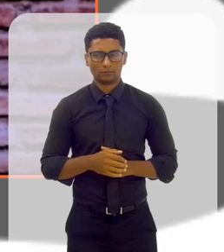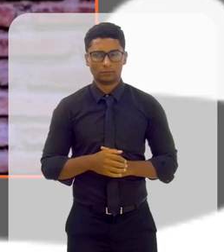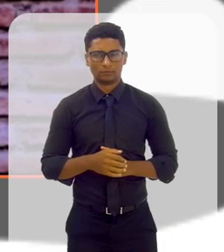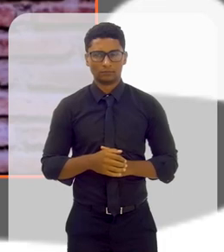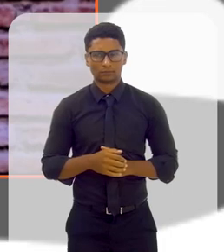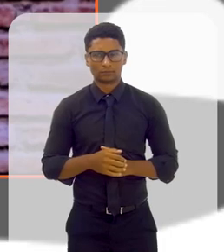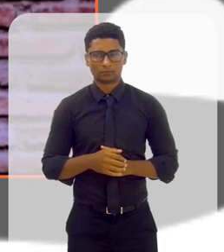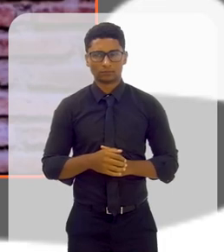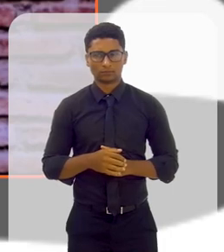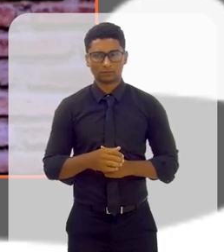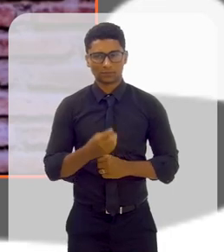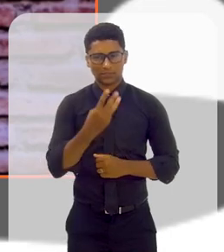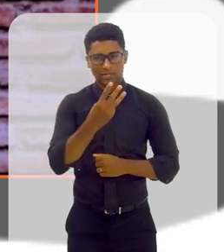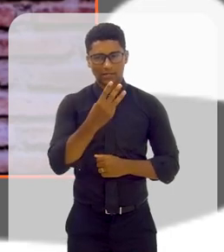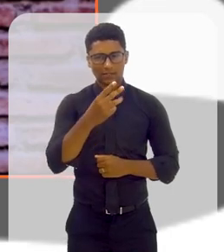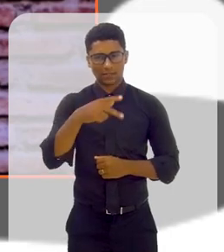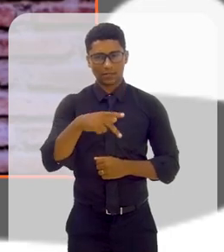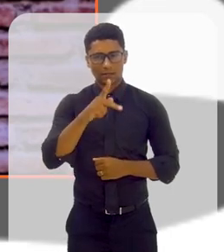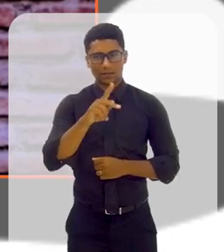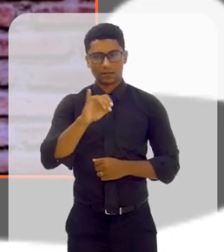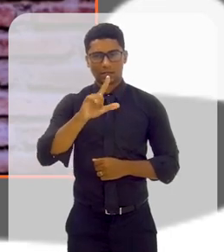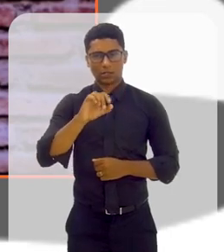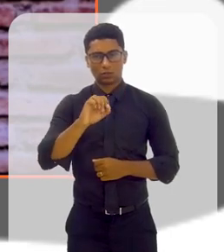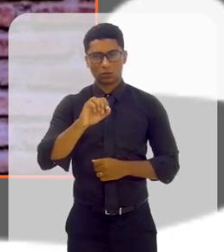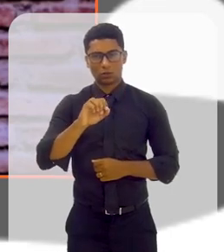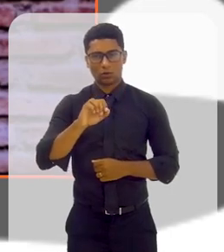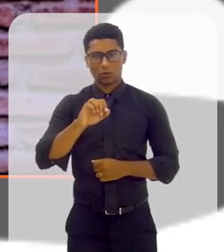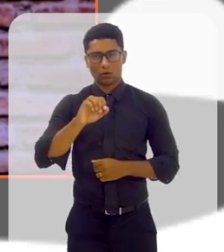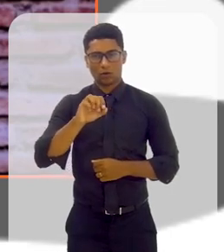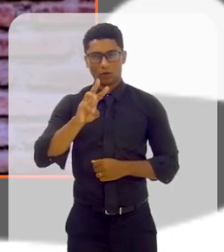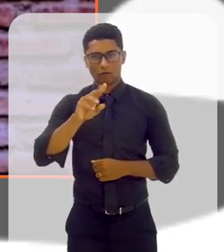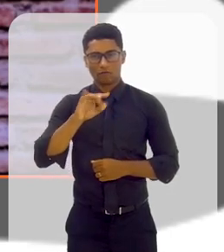2, 3 kW, ou seja,